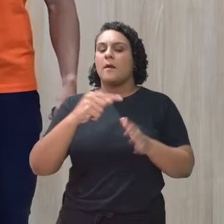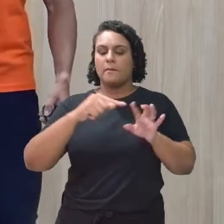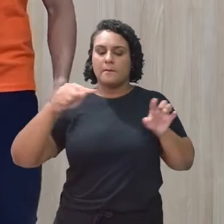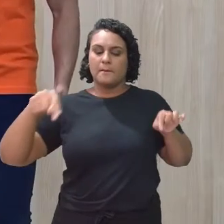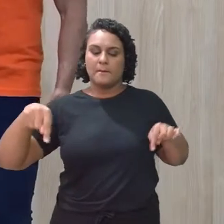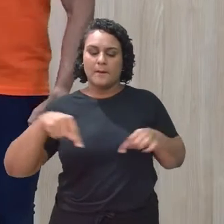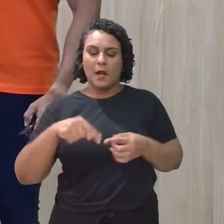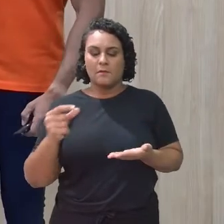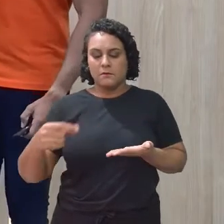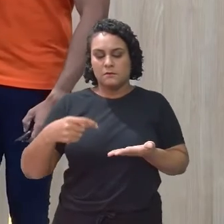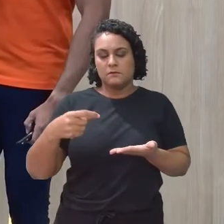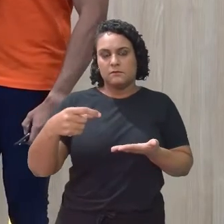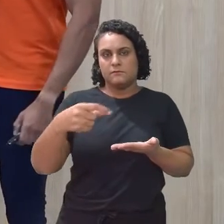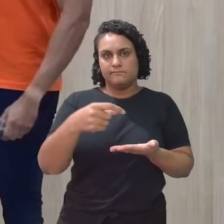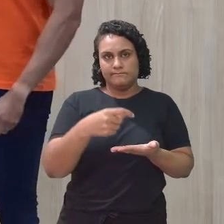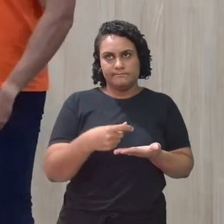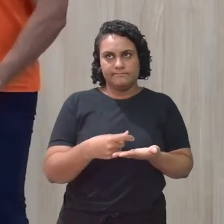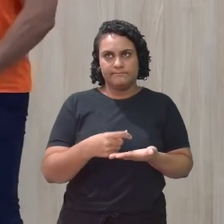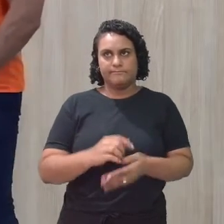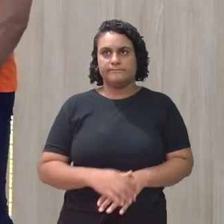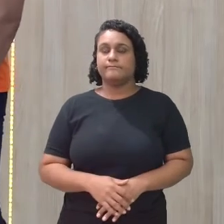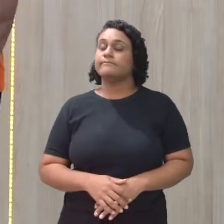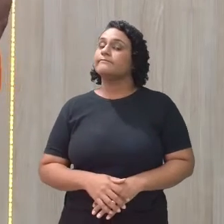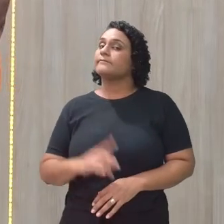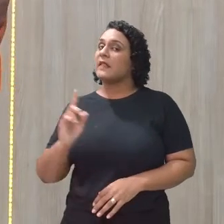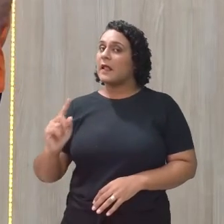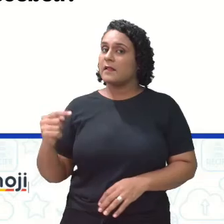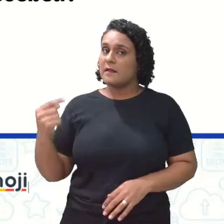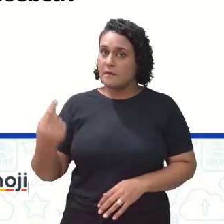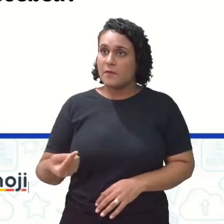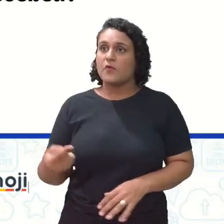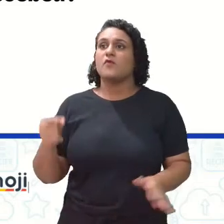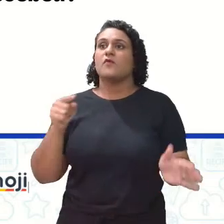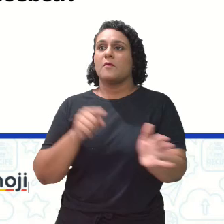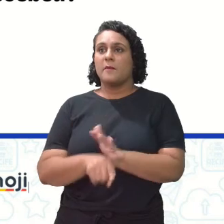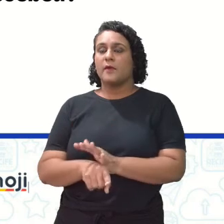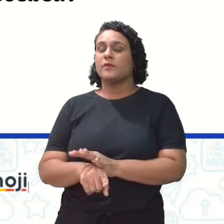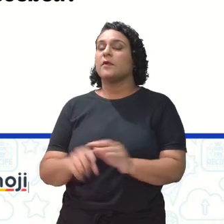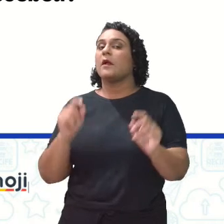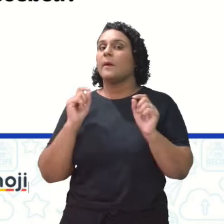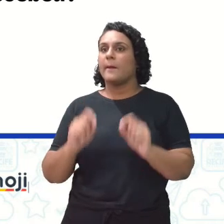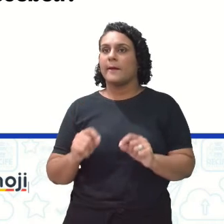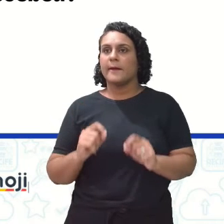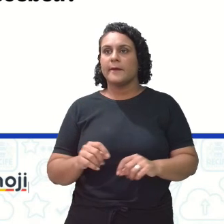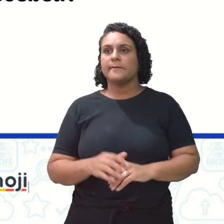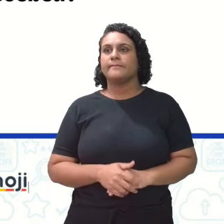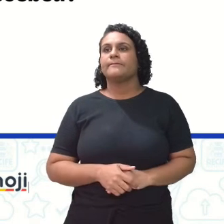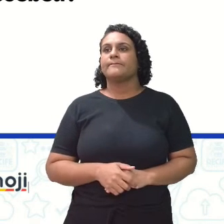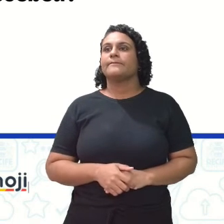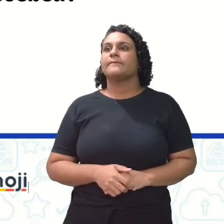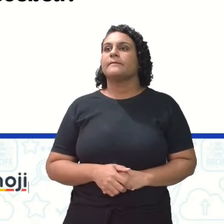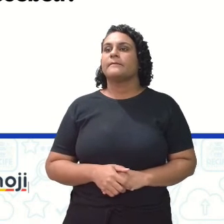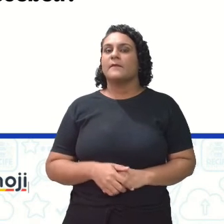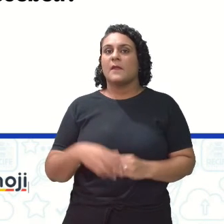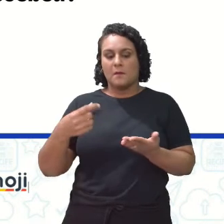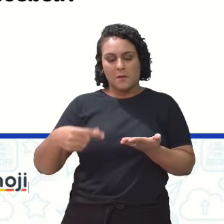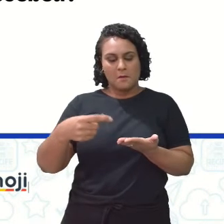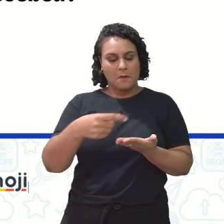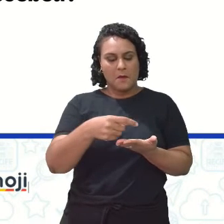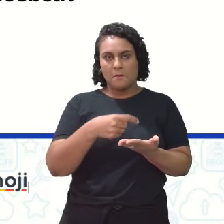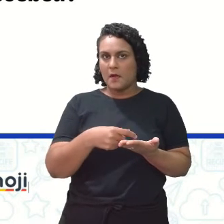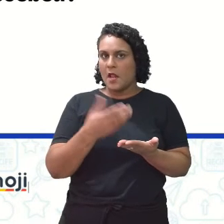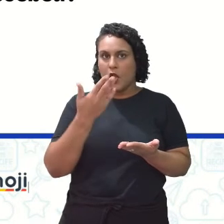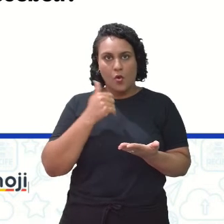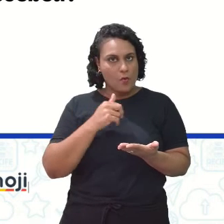inteira, certo? Na letra C, tem letra C, né? Perguntei o seguinte, ó. A parte que ele não